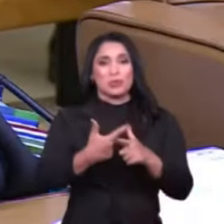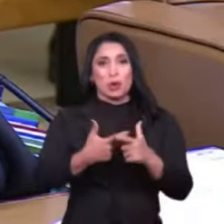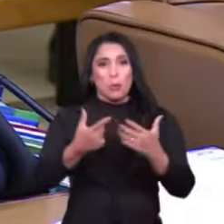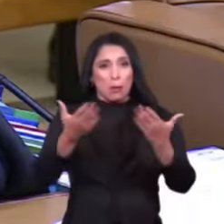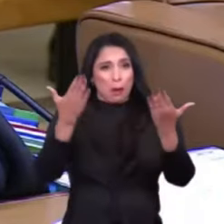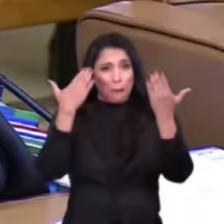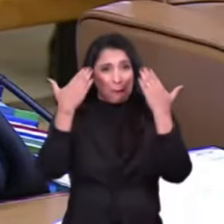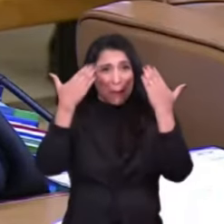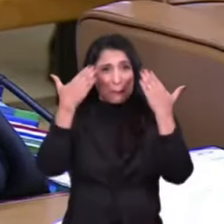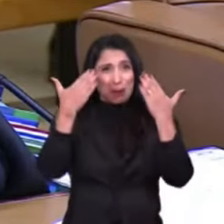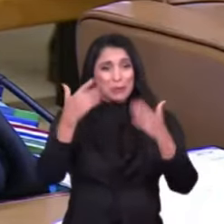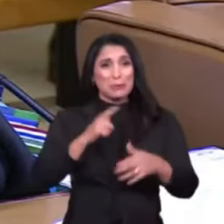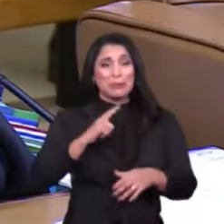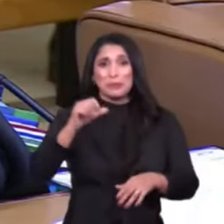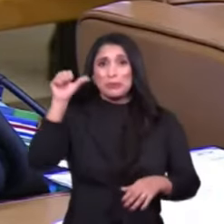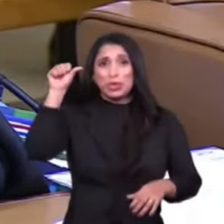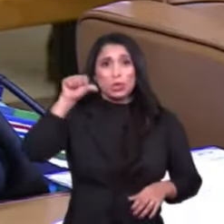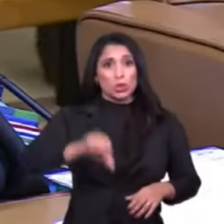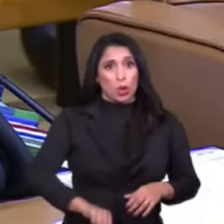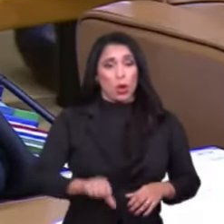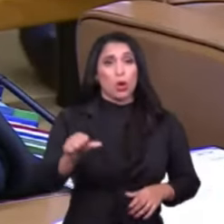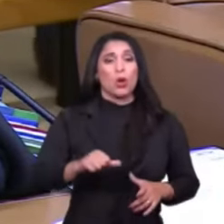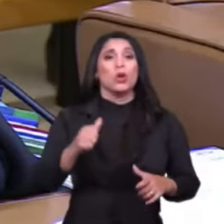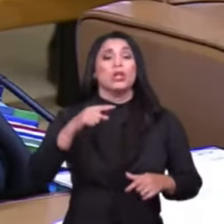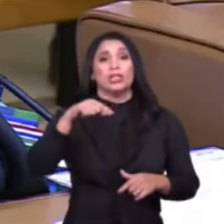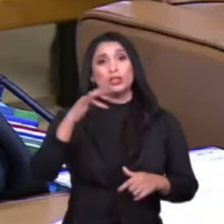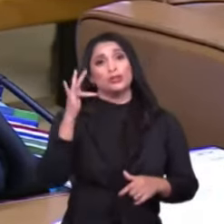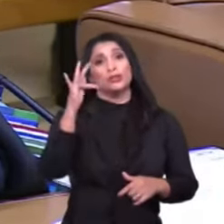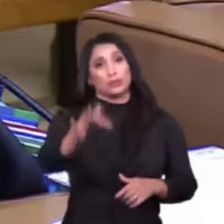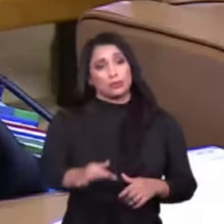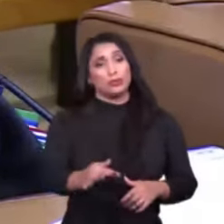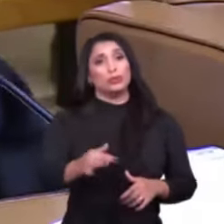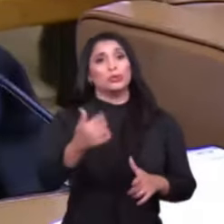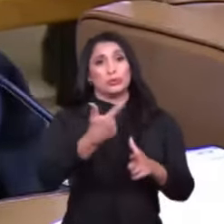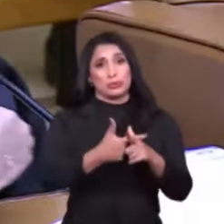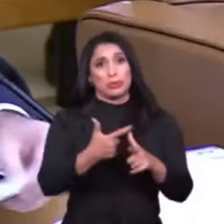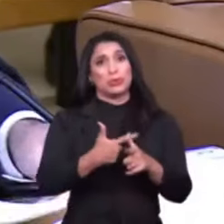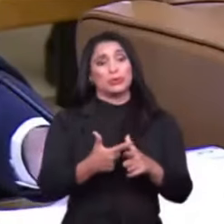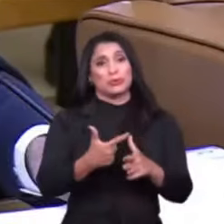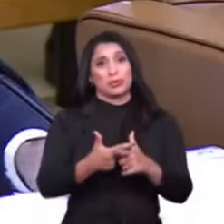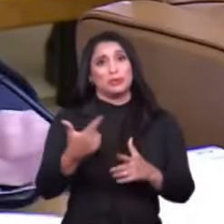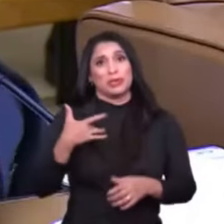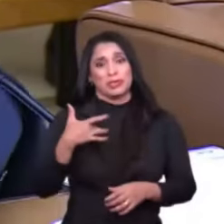torna mais suscetíveis a desenvolverem complicações médicas.